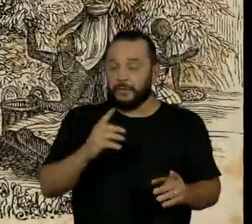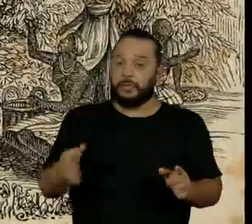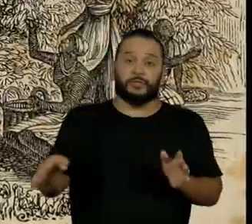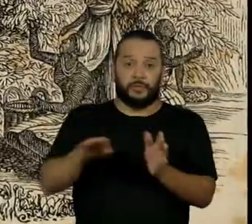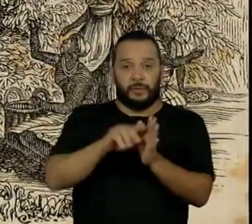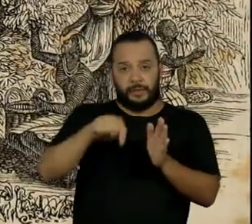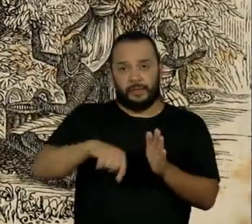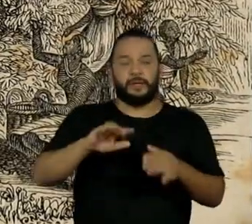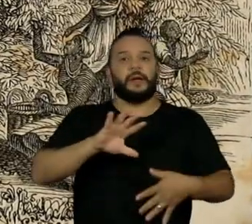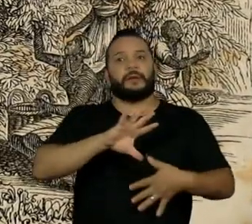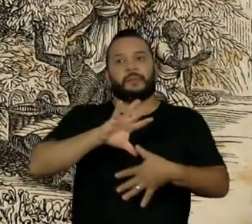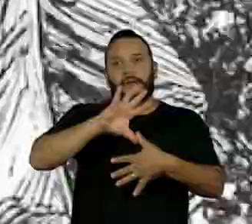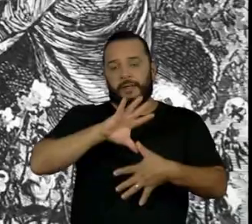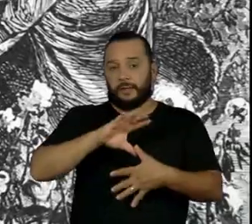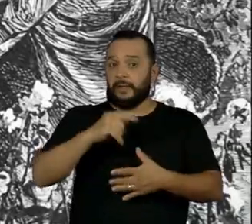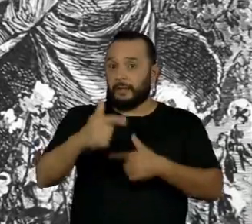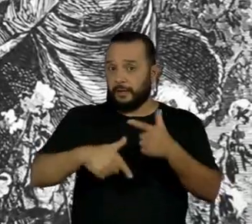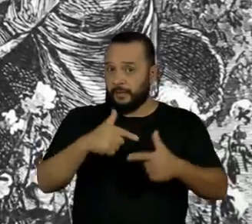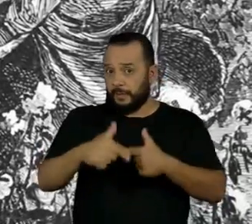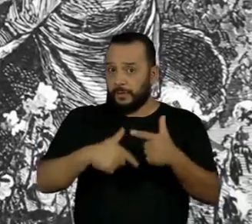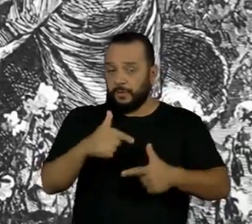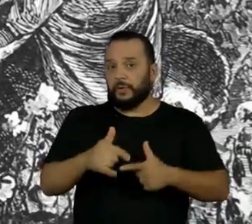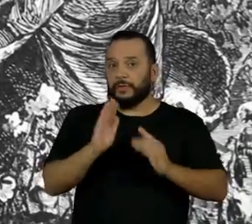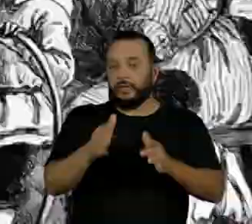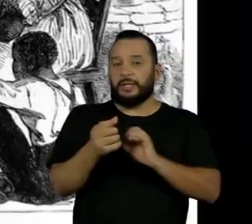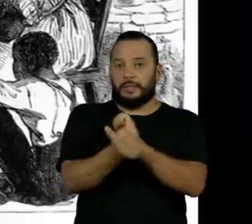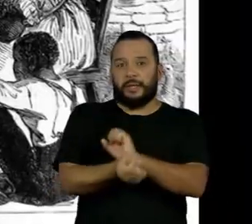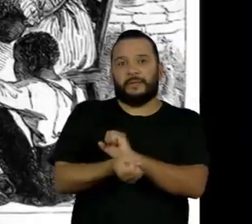escravizados durante a sua colonização